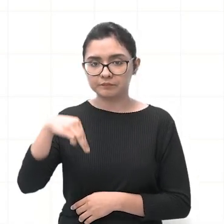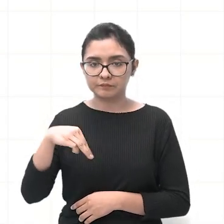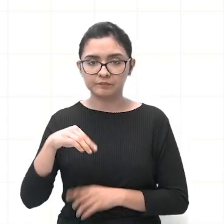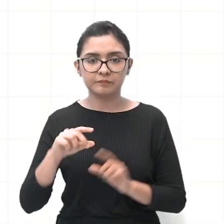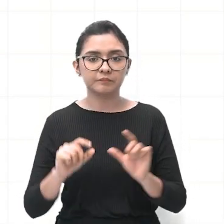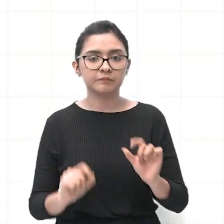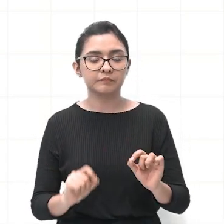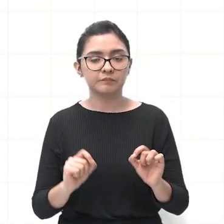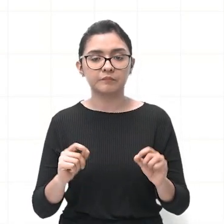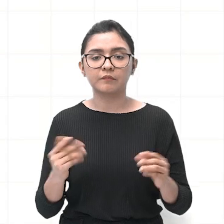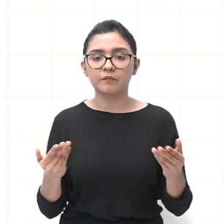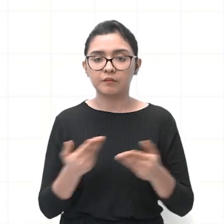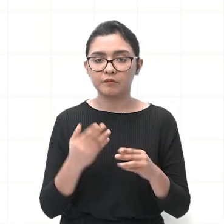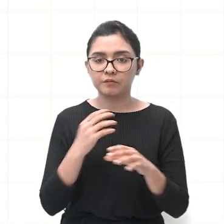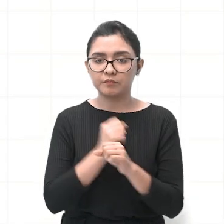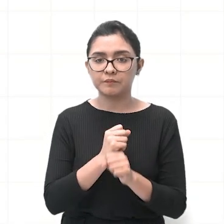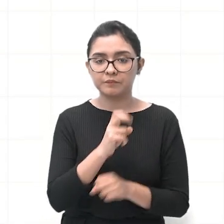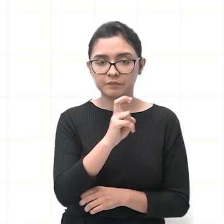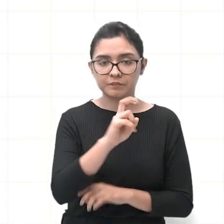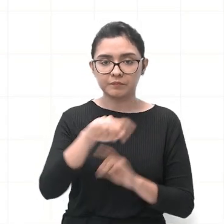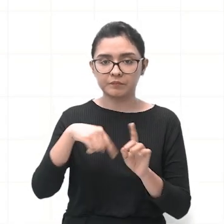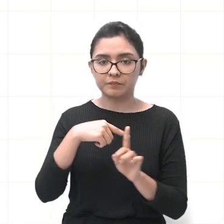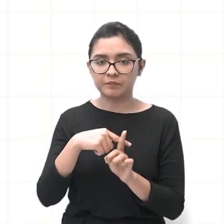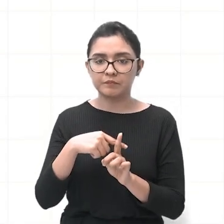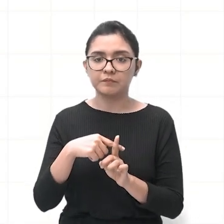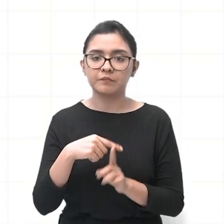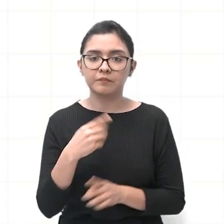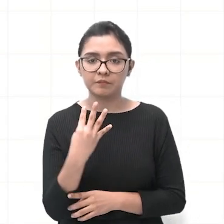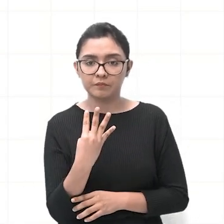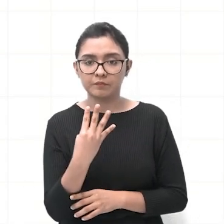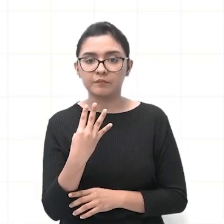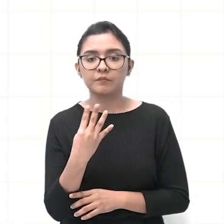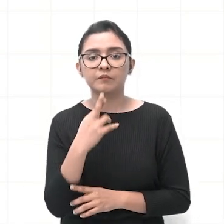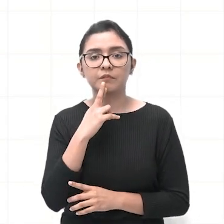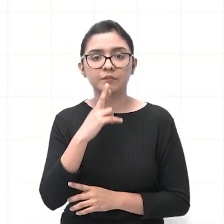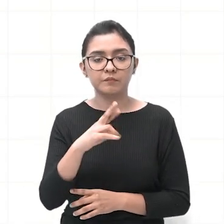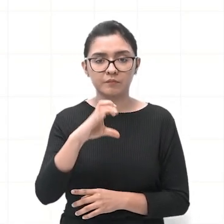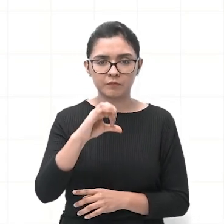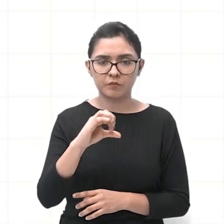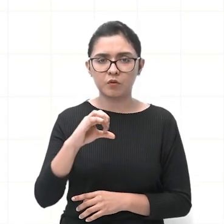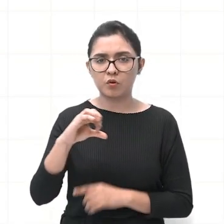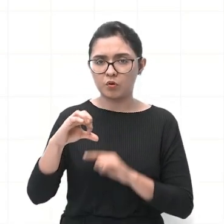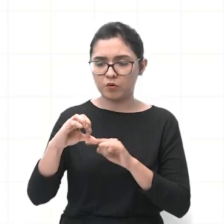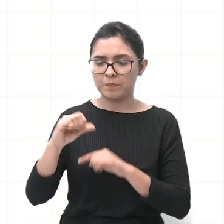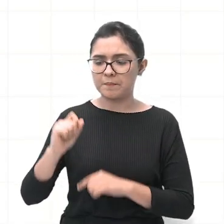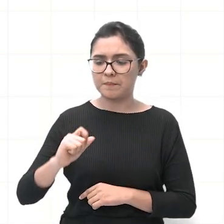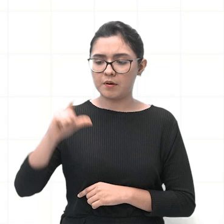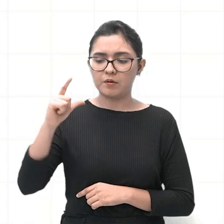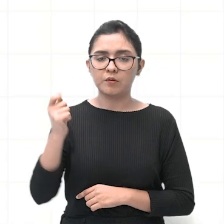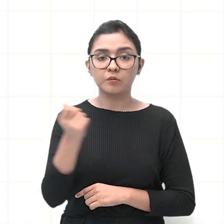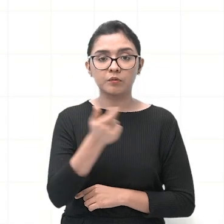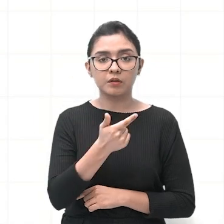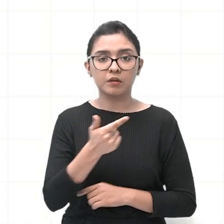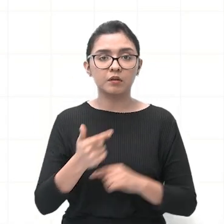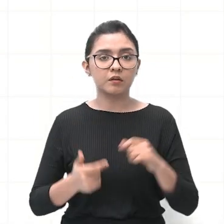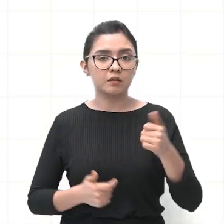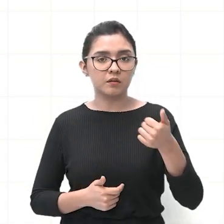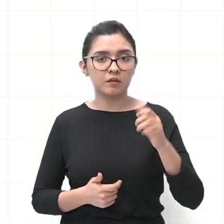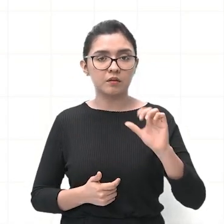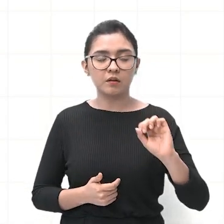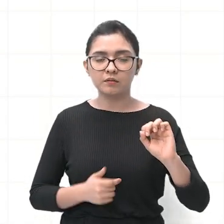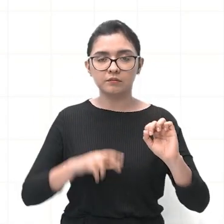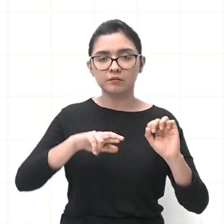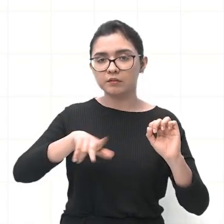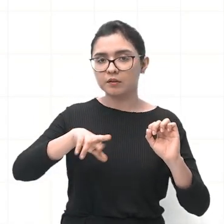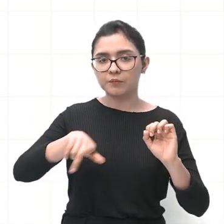Aí a gente pega e faz a soma. 5 mais 4, 9. 9 é maior que 10? Não. Então, isso daqui é